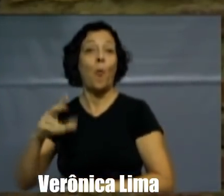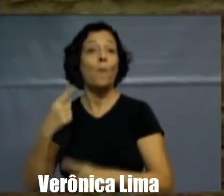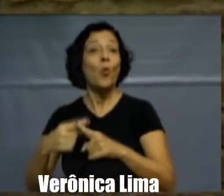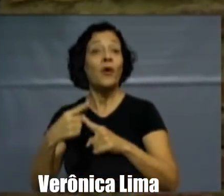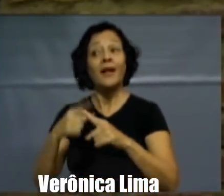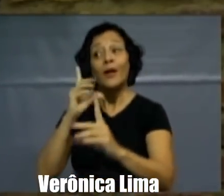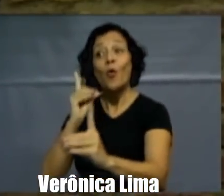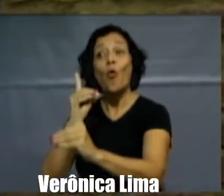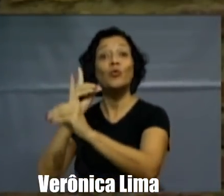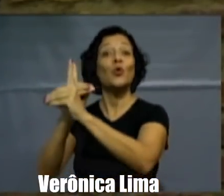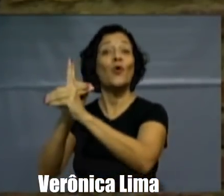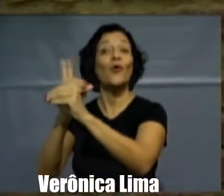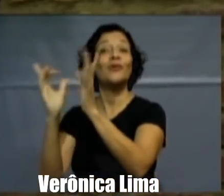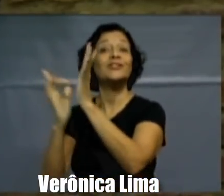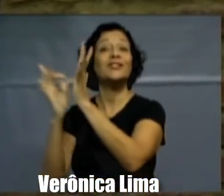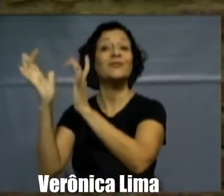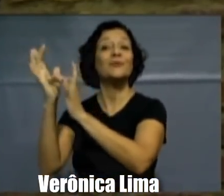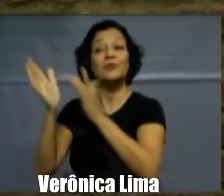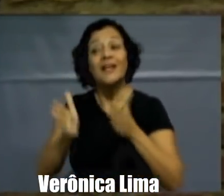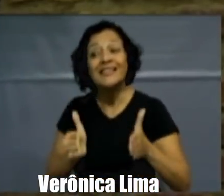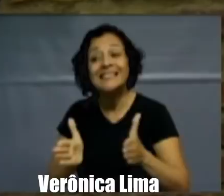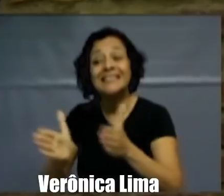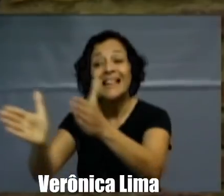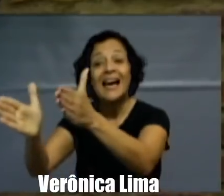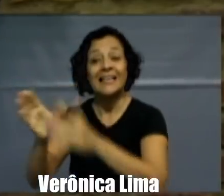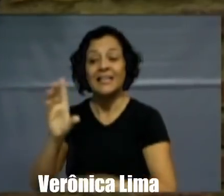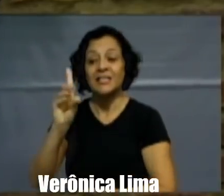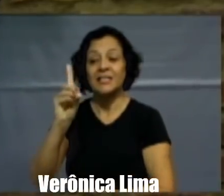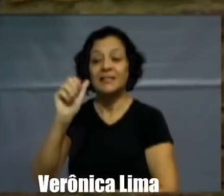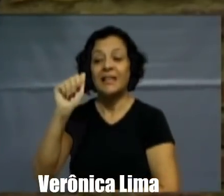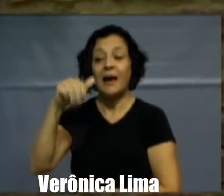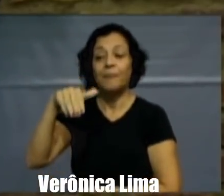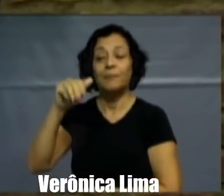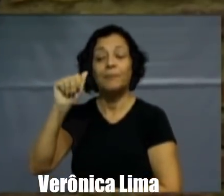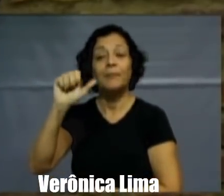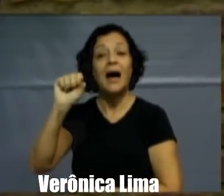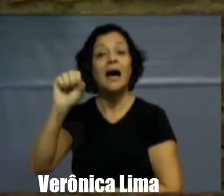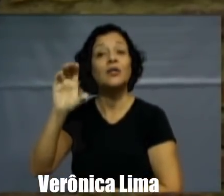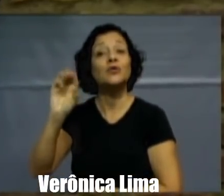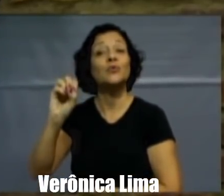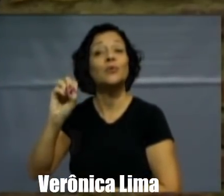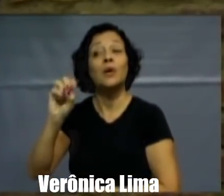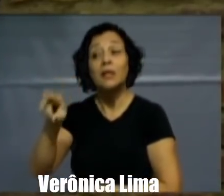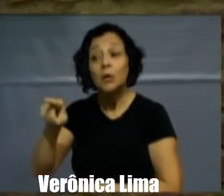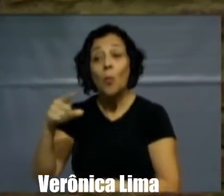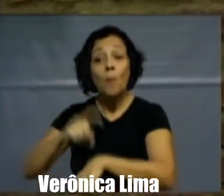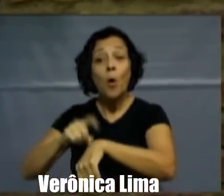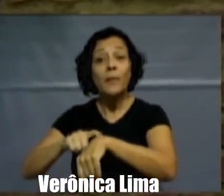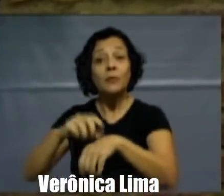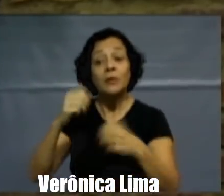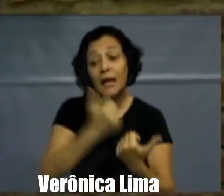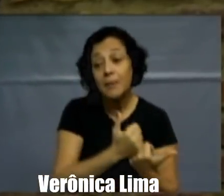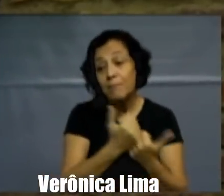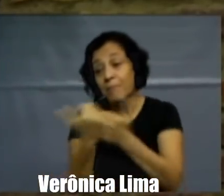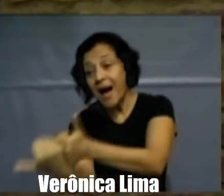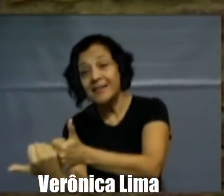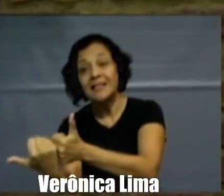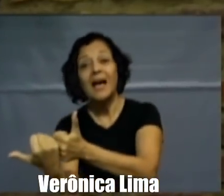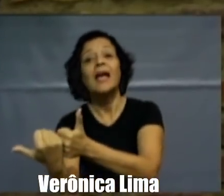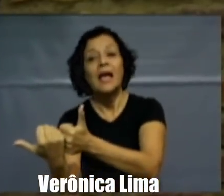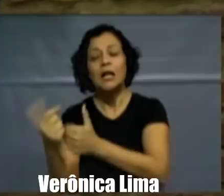na estrada de Damasco, e quando ele vai ser batizado, ele então decide a se chamar